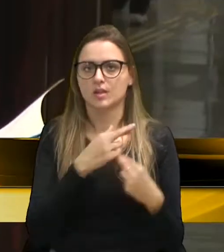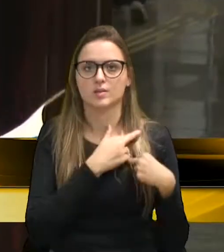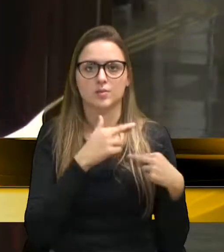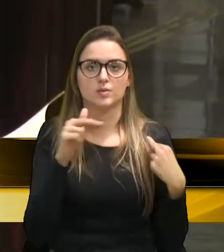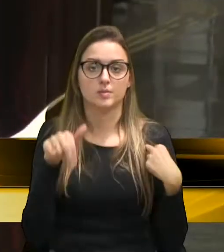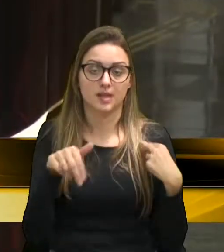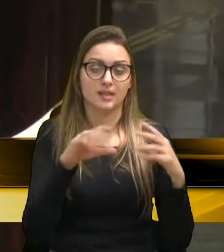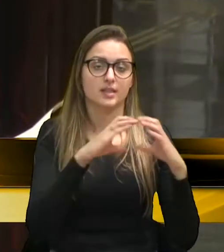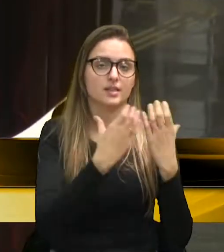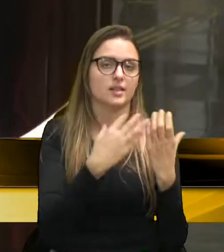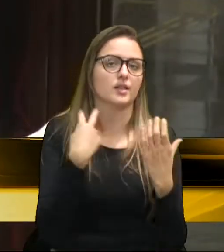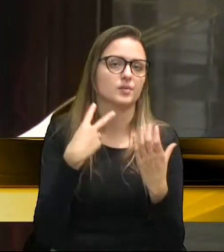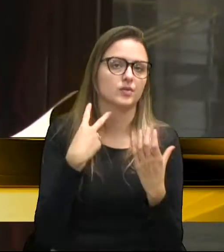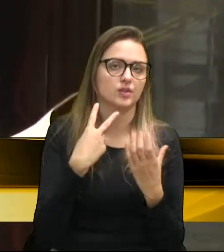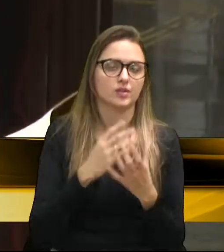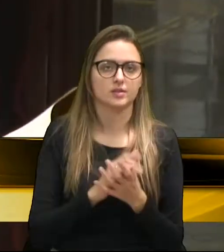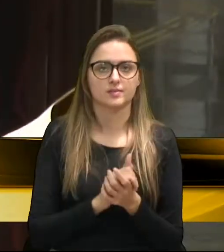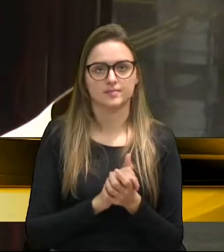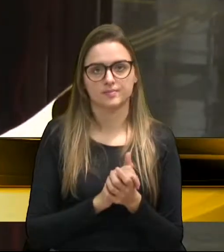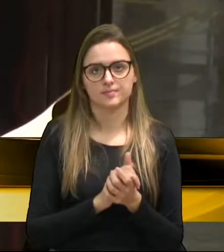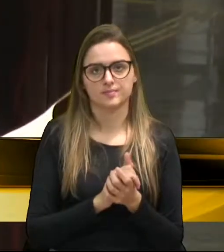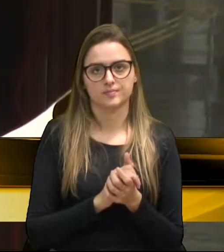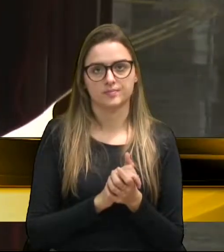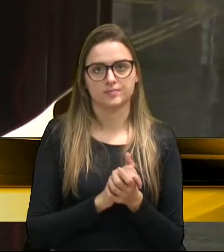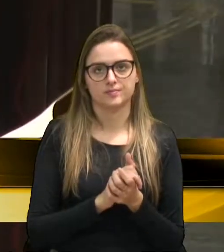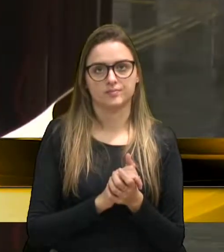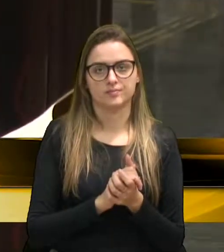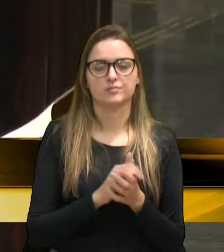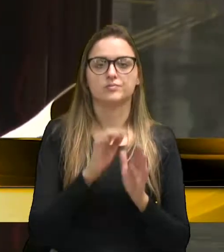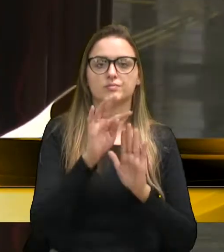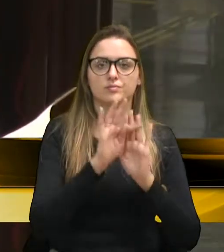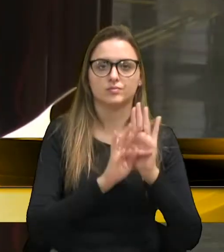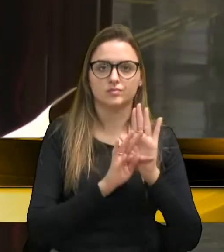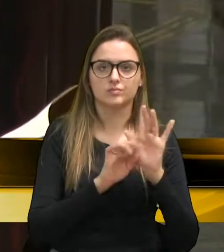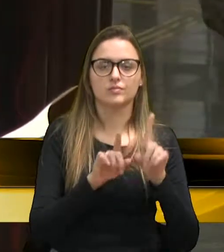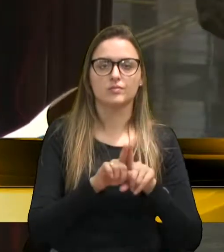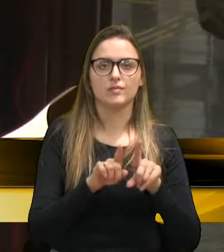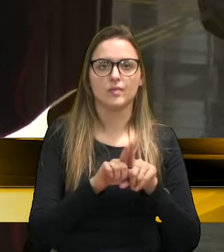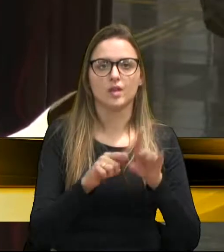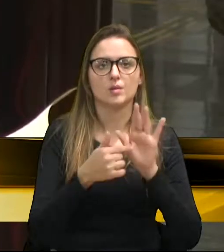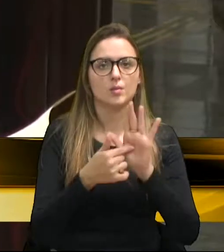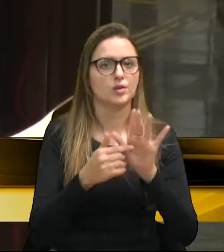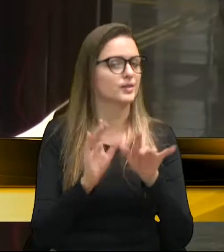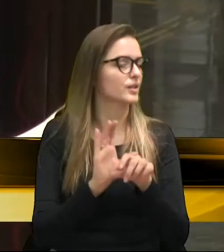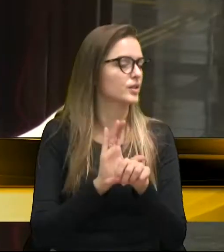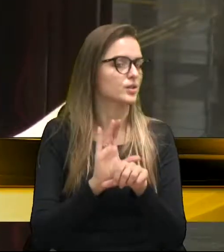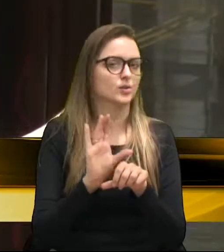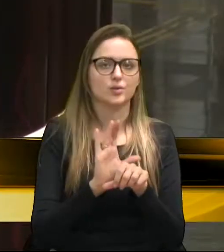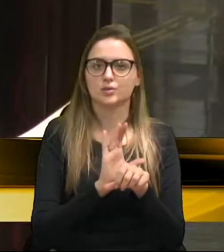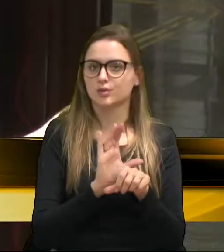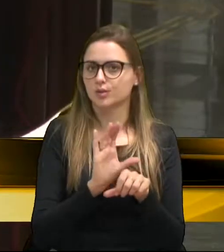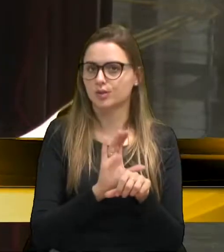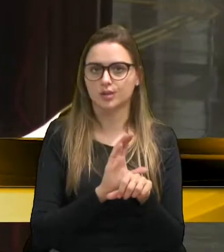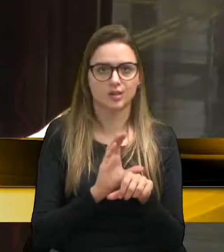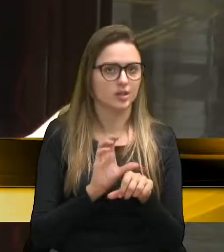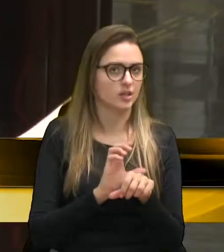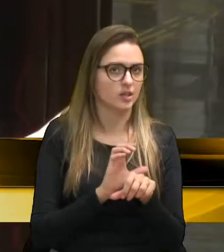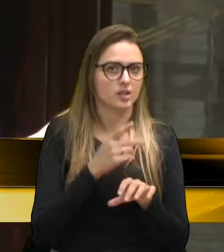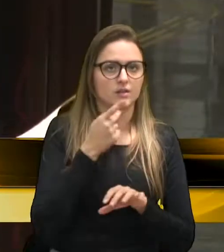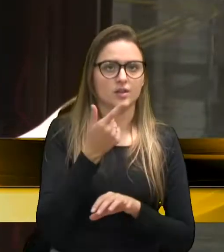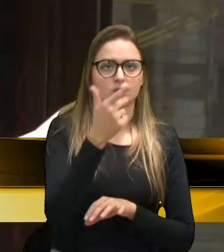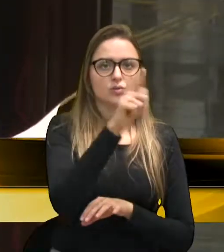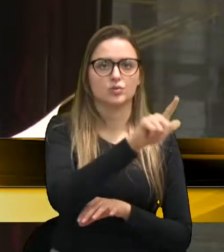do Legislativo, melhor dizendo. Aqui também tem uma ação direta de inconstitucionalidade citada de uma outra